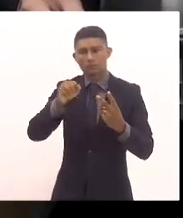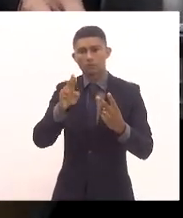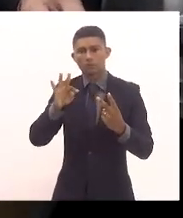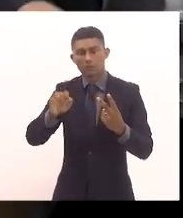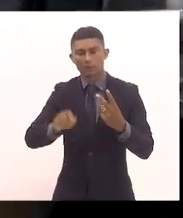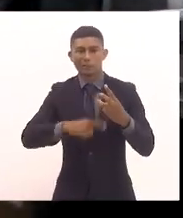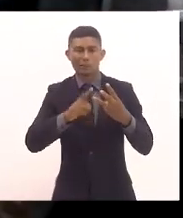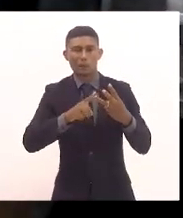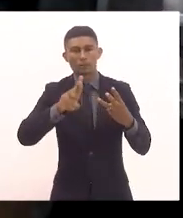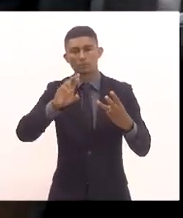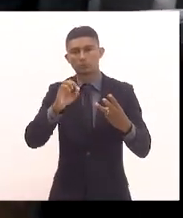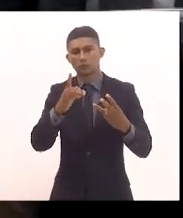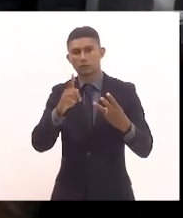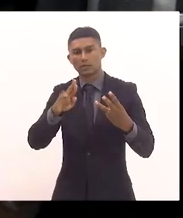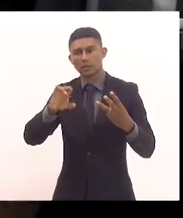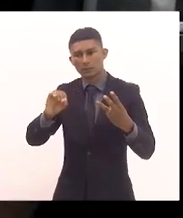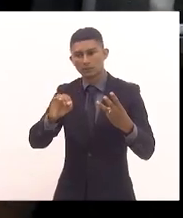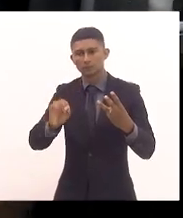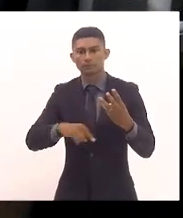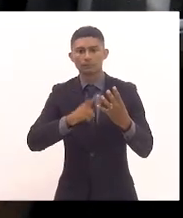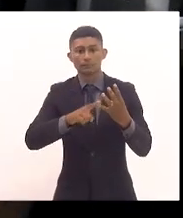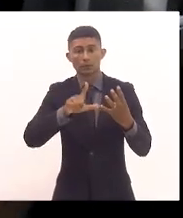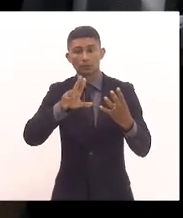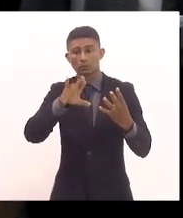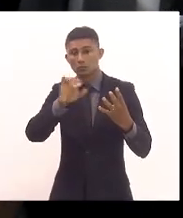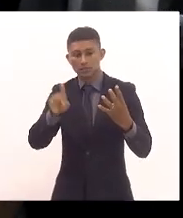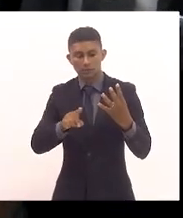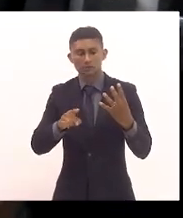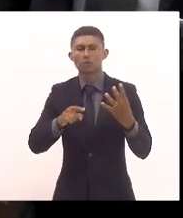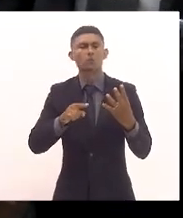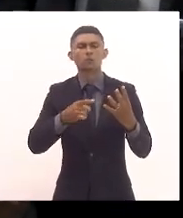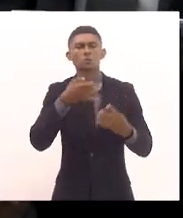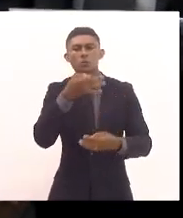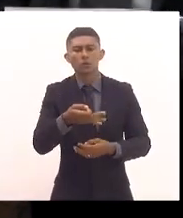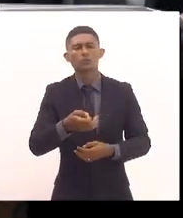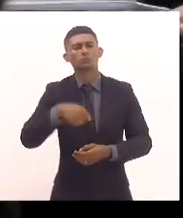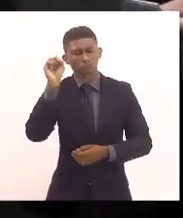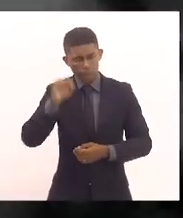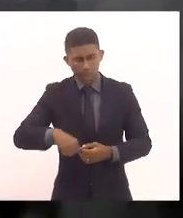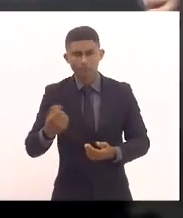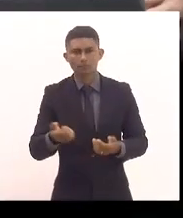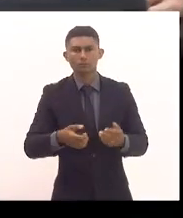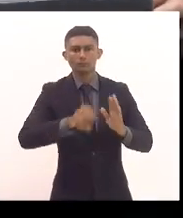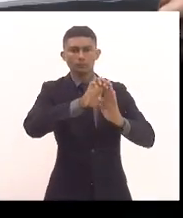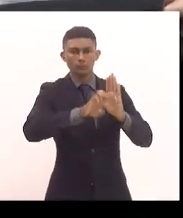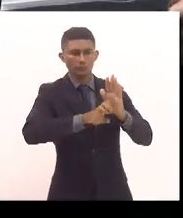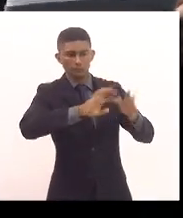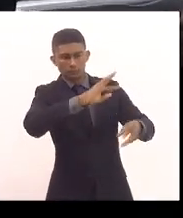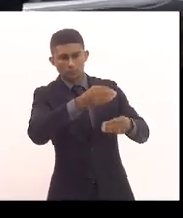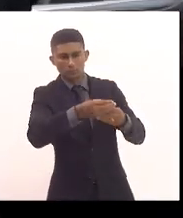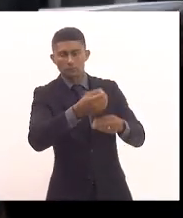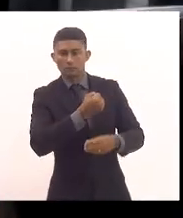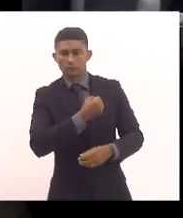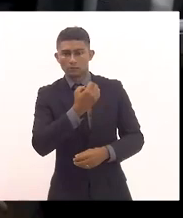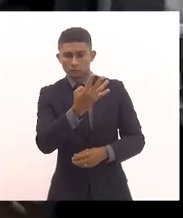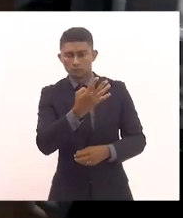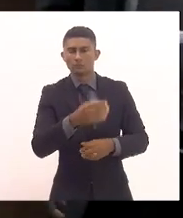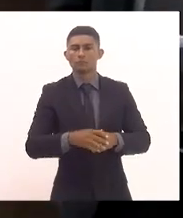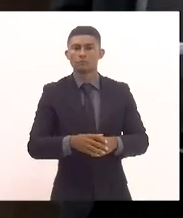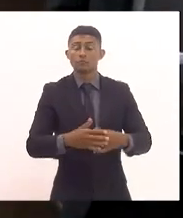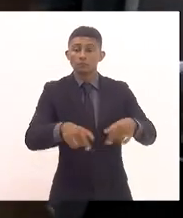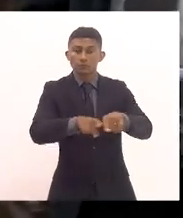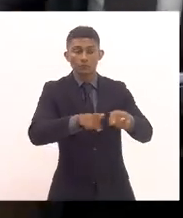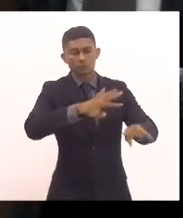Amorim e Luiz Martins. Parecer favorável com subemenda à emenda 4, favorável